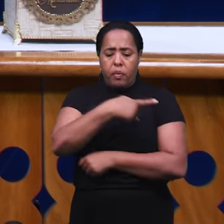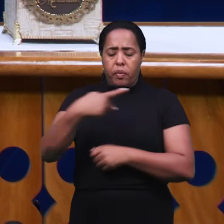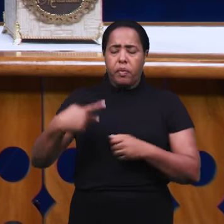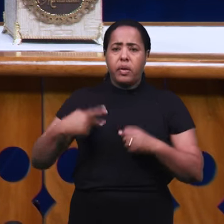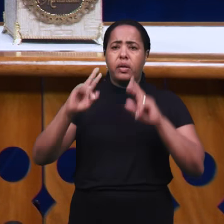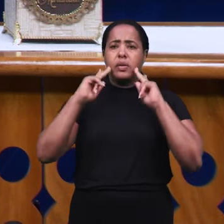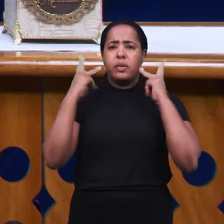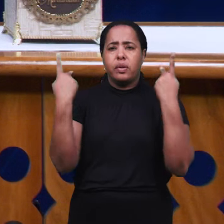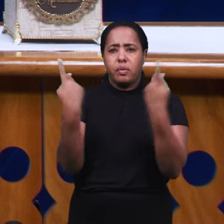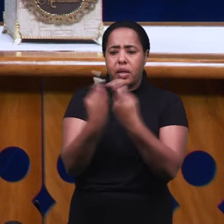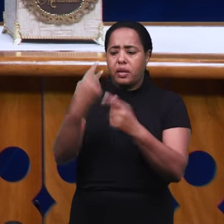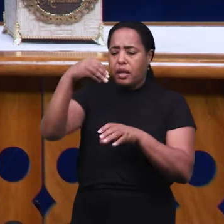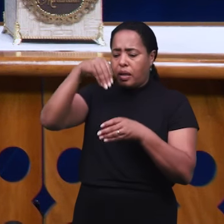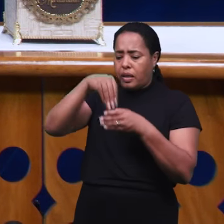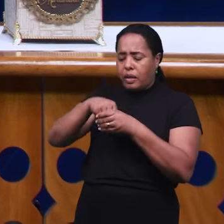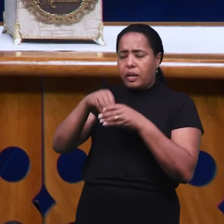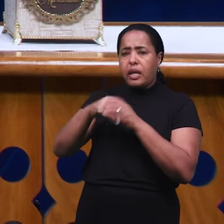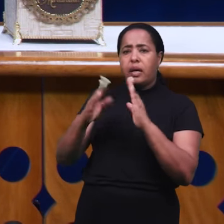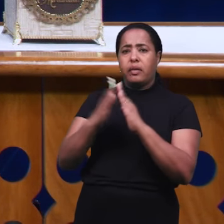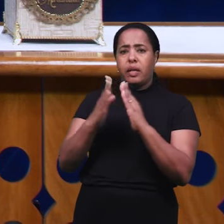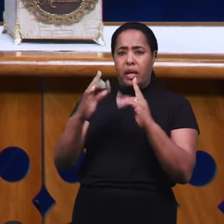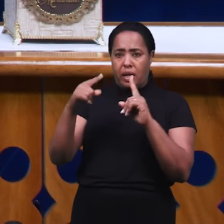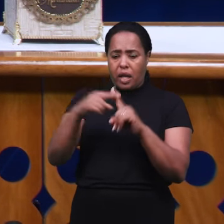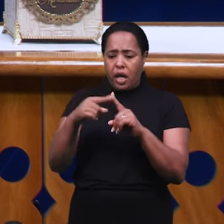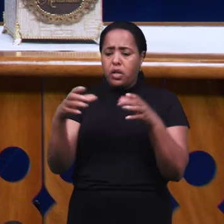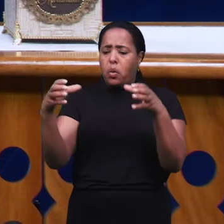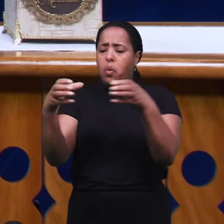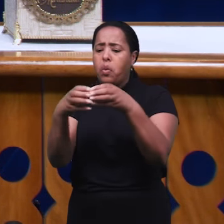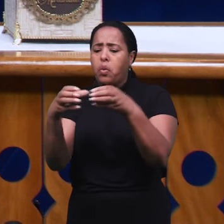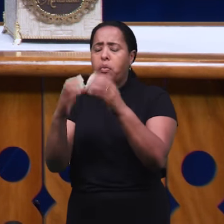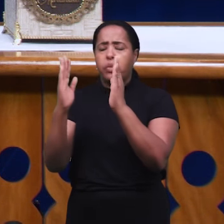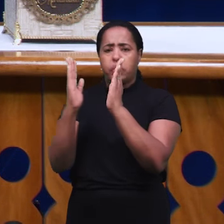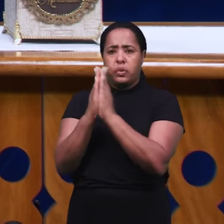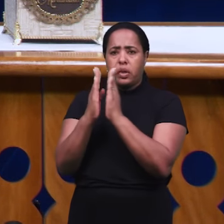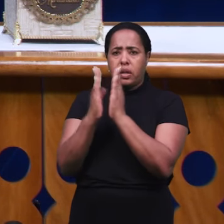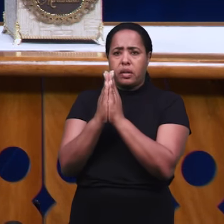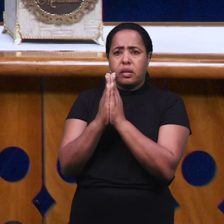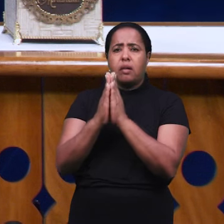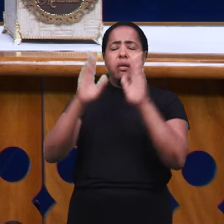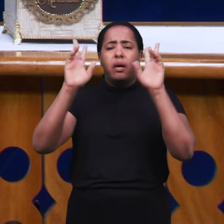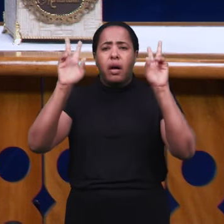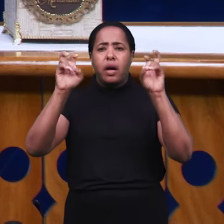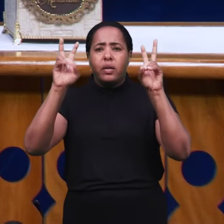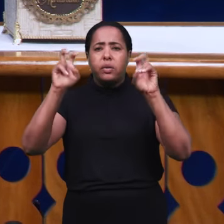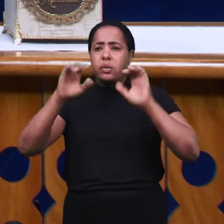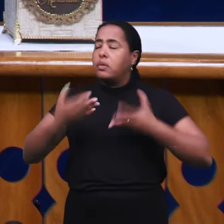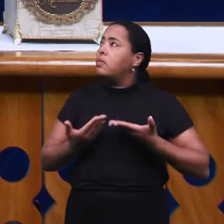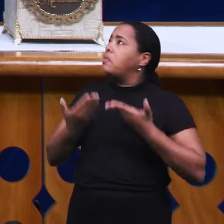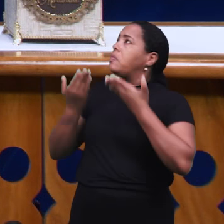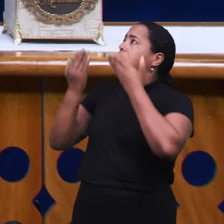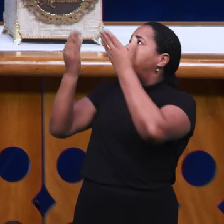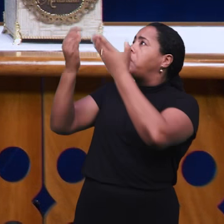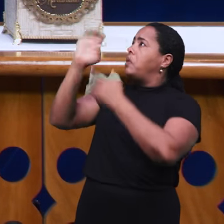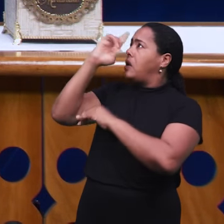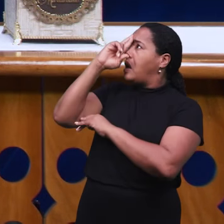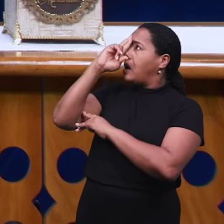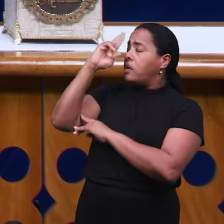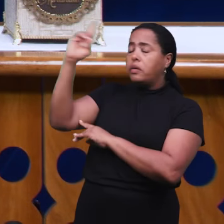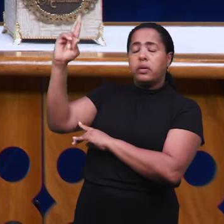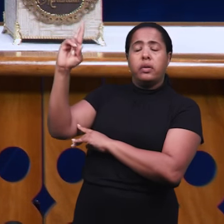presbitério, nas igrejas, o grupo de intercessão, onde os assuntos eles são apresentados ao